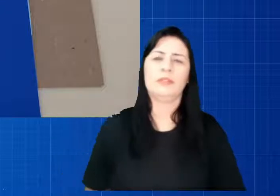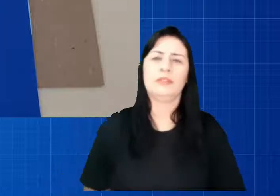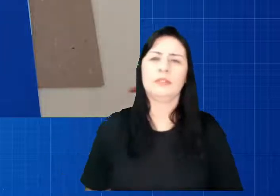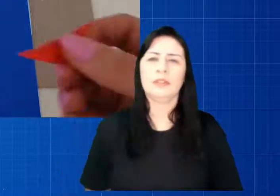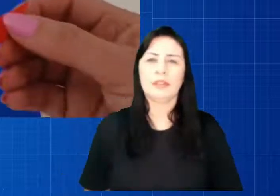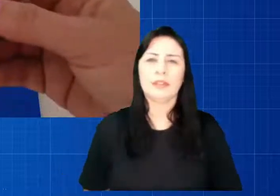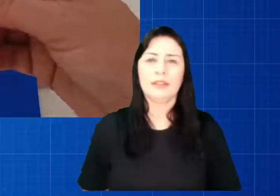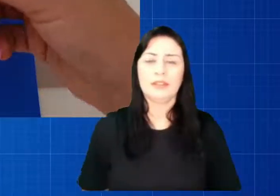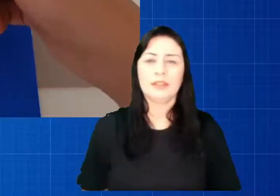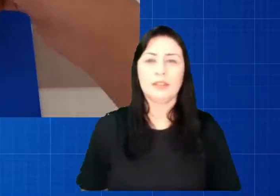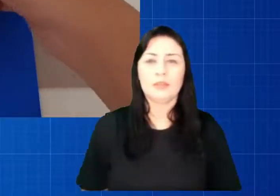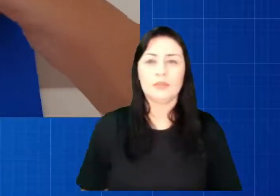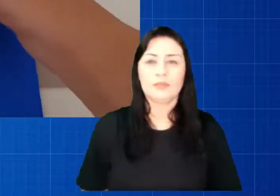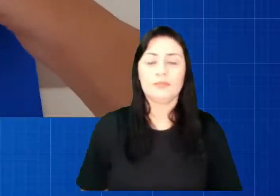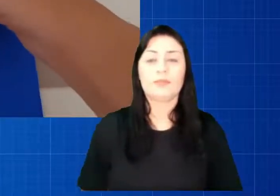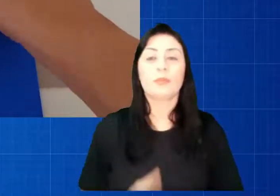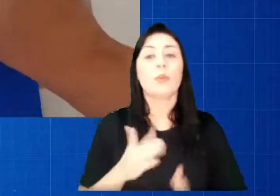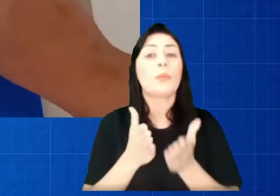Um barco,